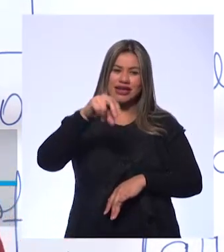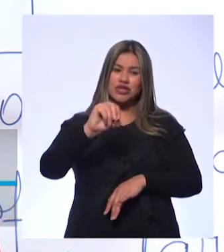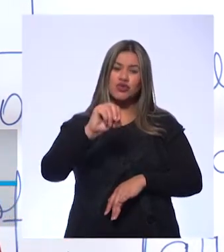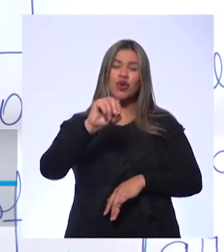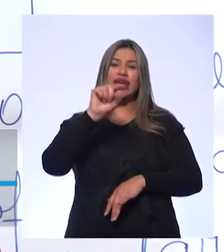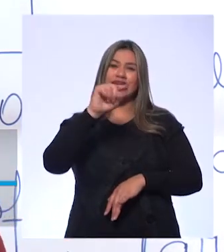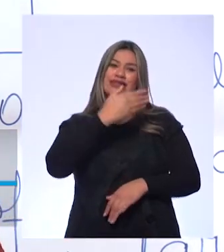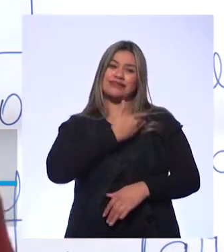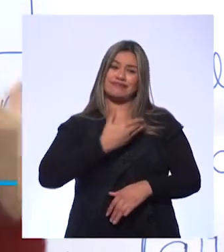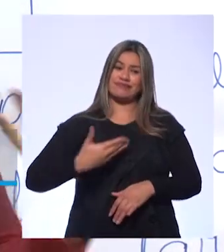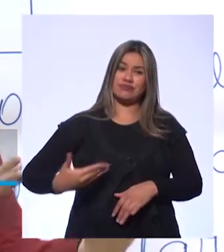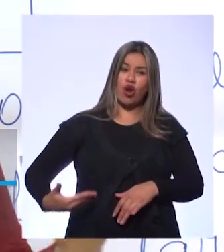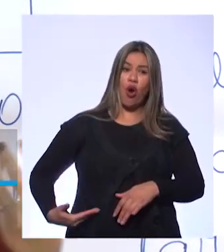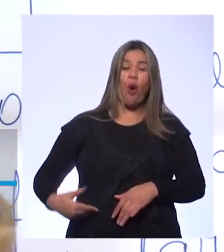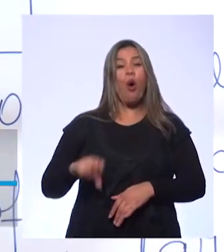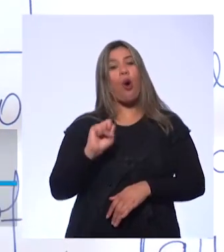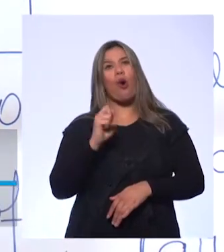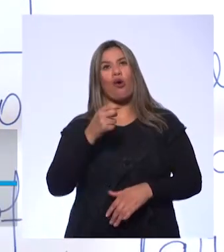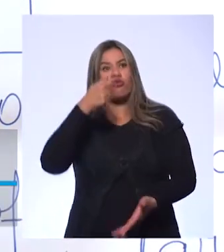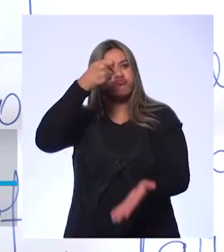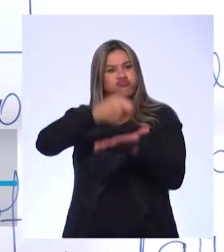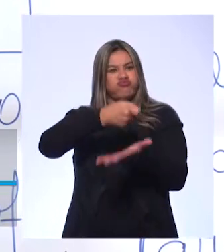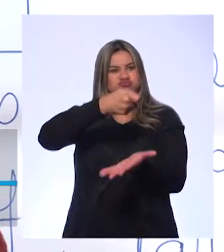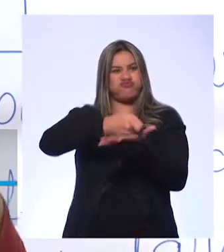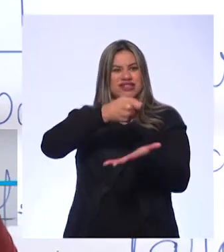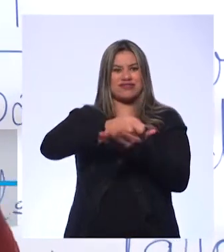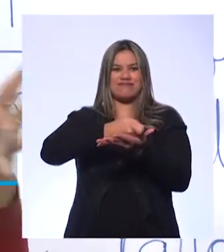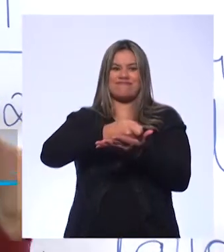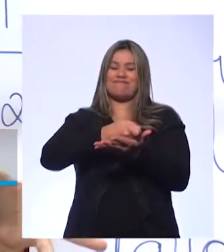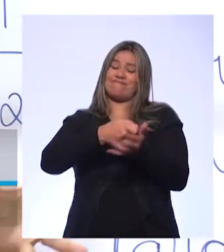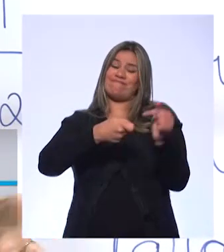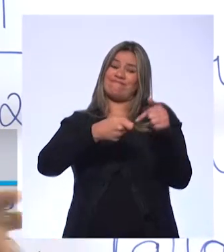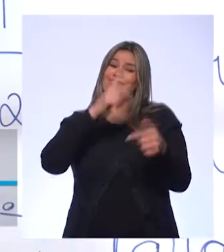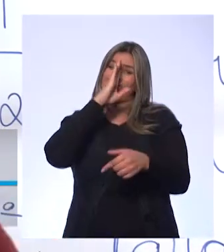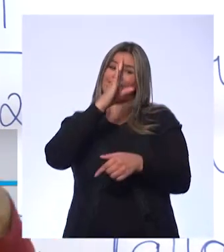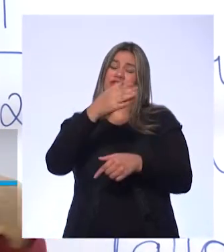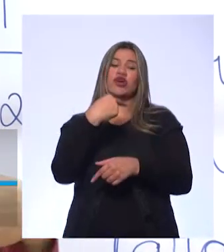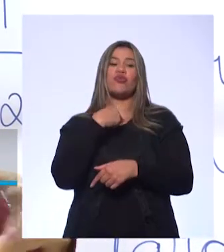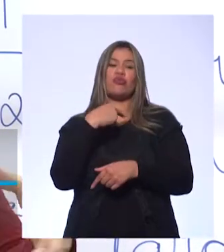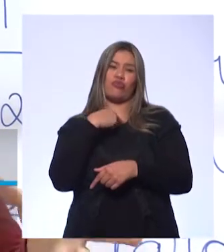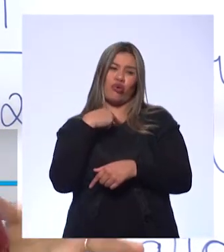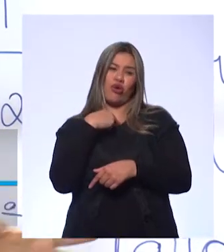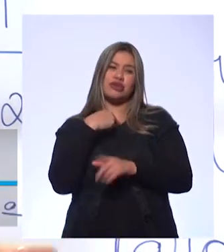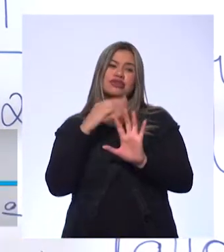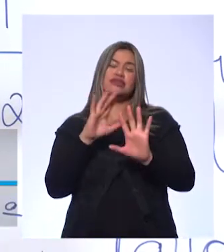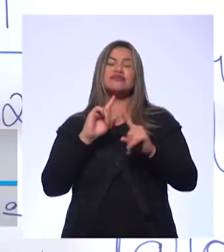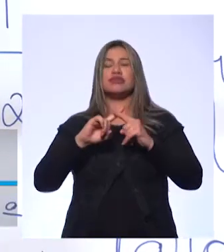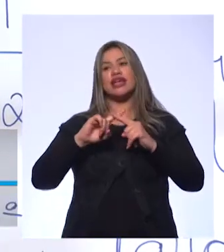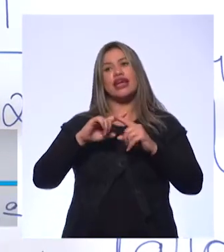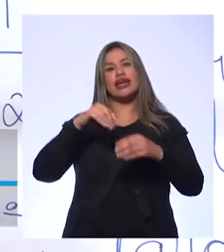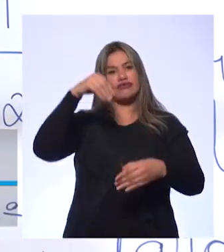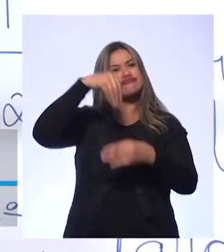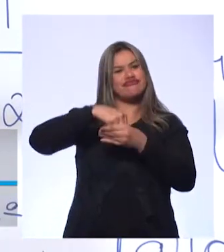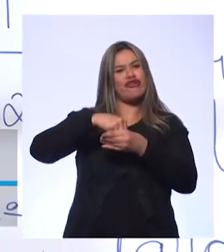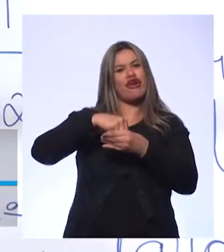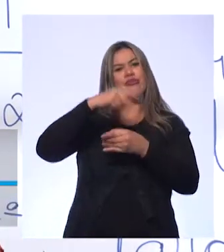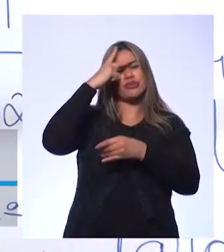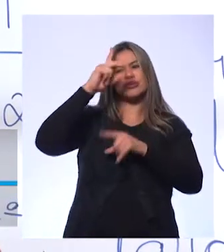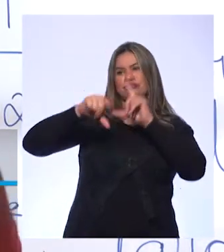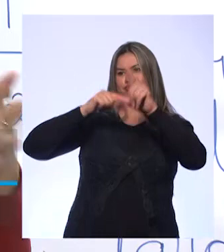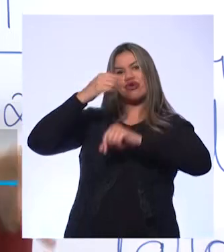Paraguai eu não posso chamá-lo diretamente digitador que ele foi escolhido ali ele tinha uma aprovação da população